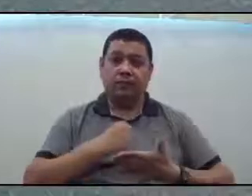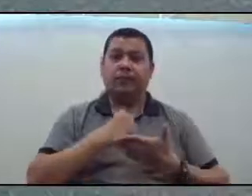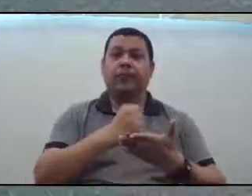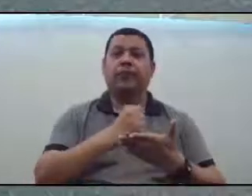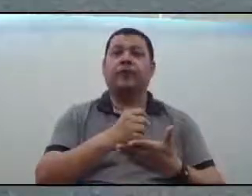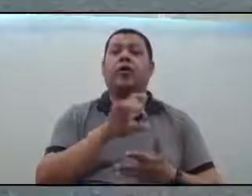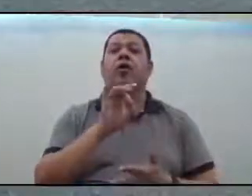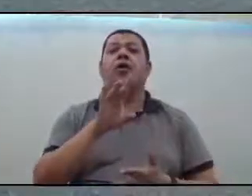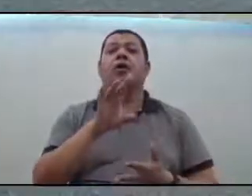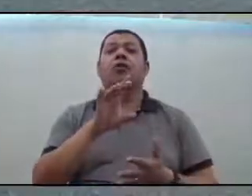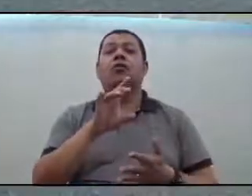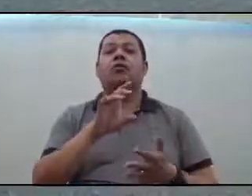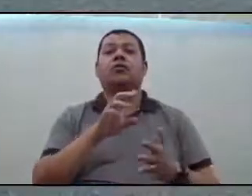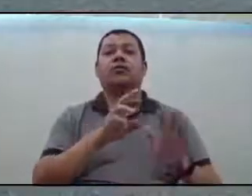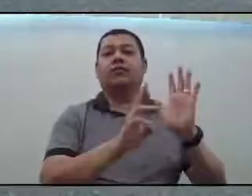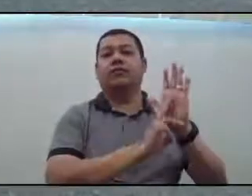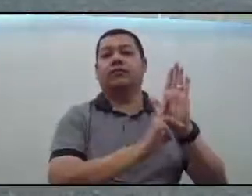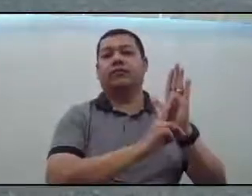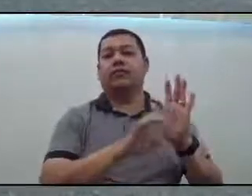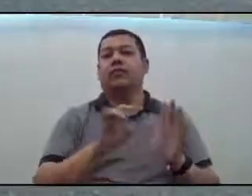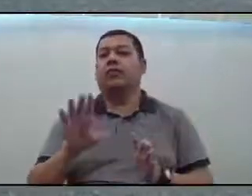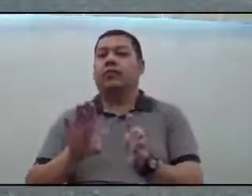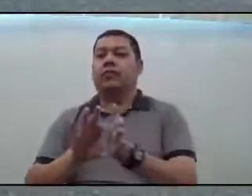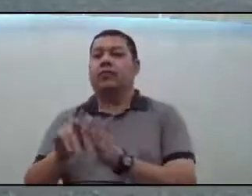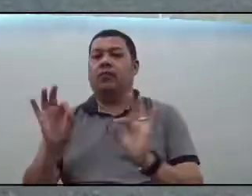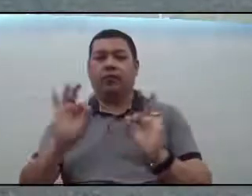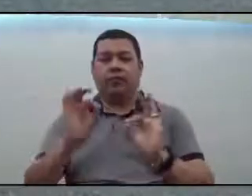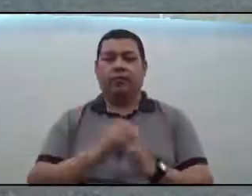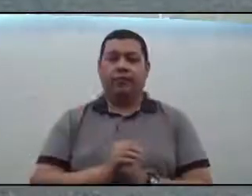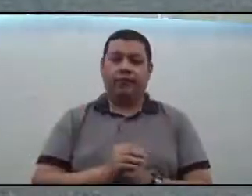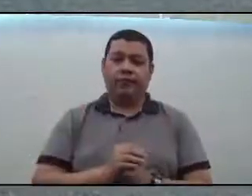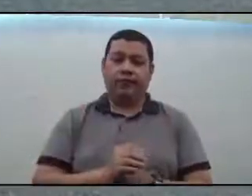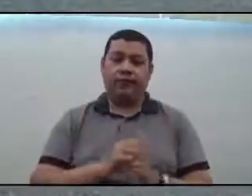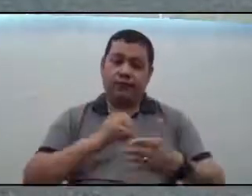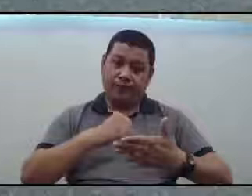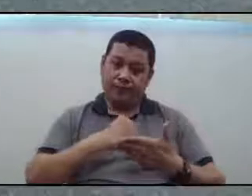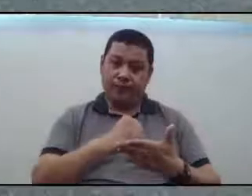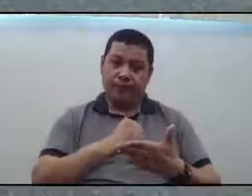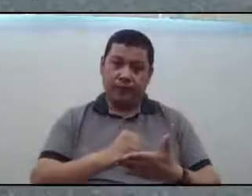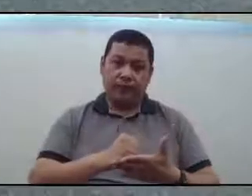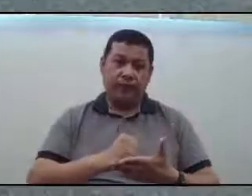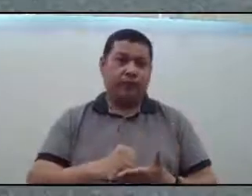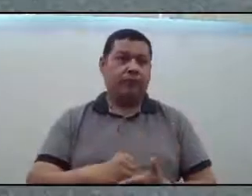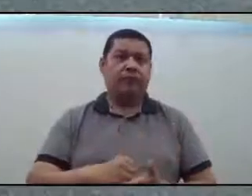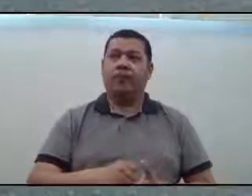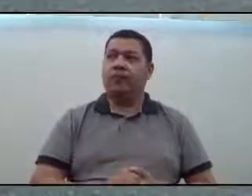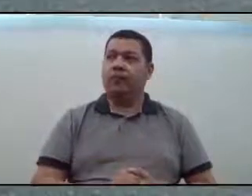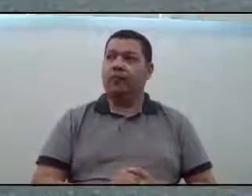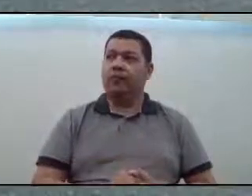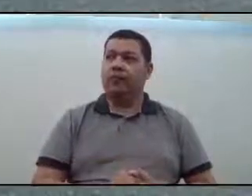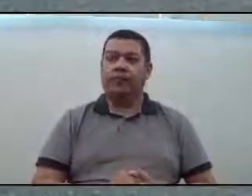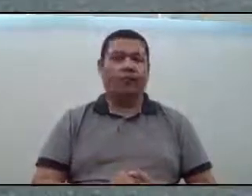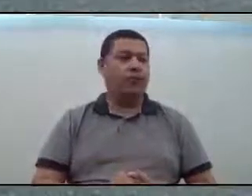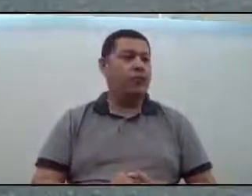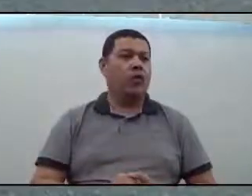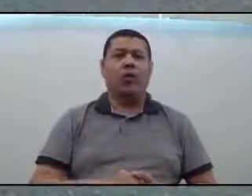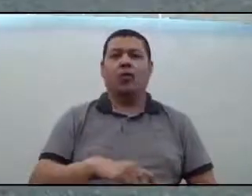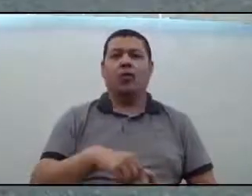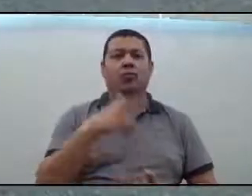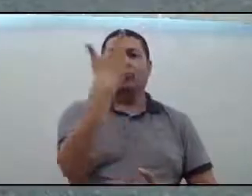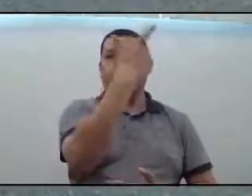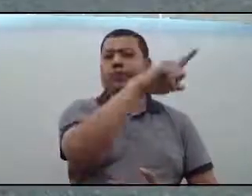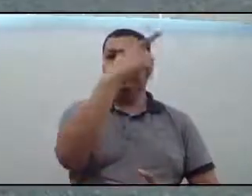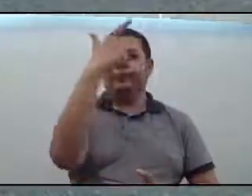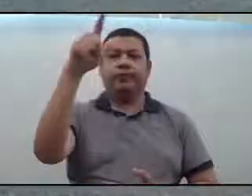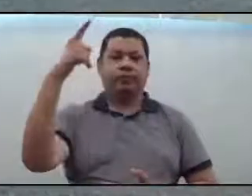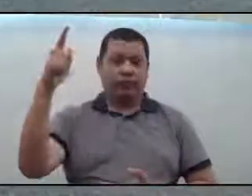o distrito do Riozinho e só o município de Cacoal. Com certeza beneficiará toda a população do estado de Rondônia, né? Que